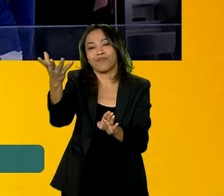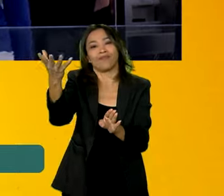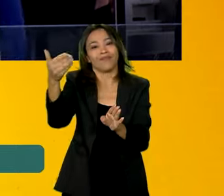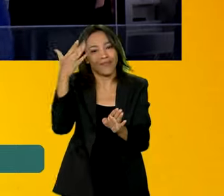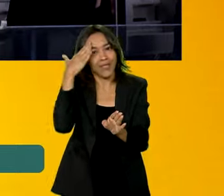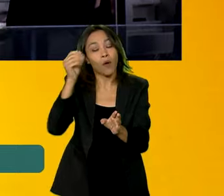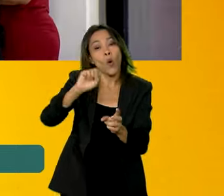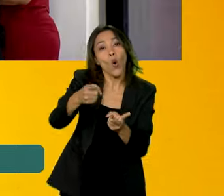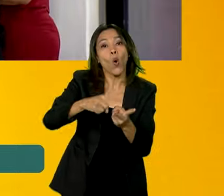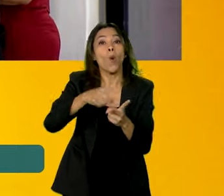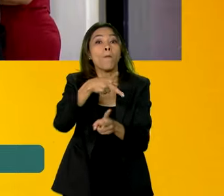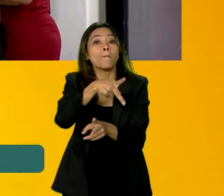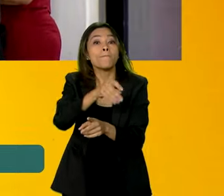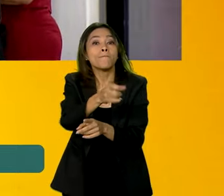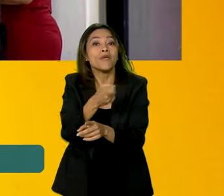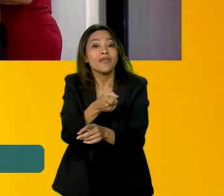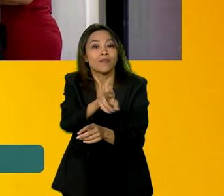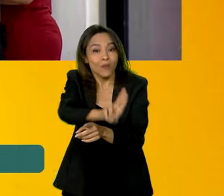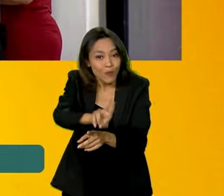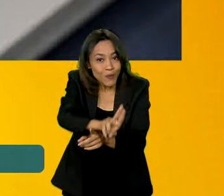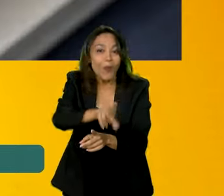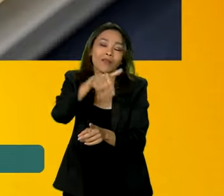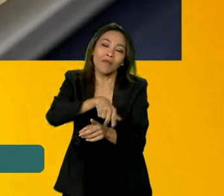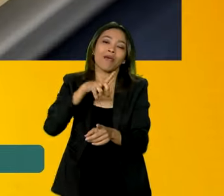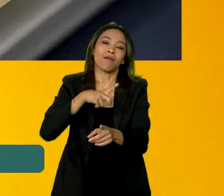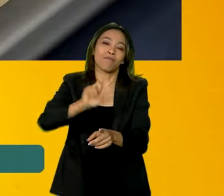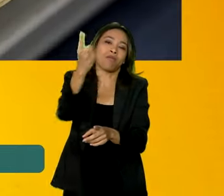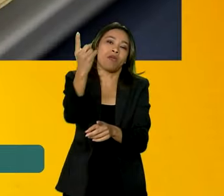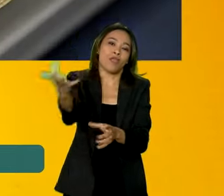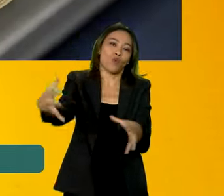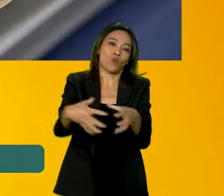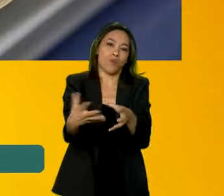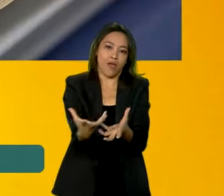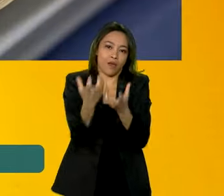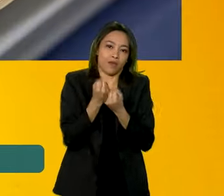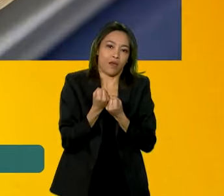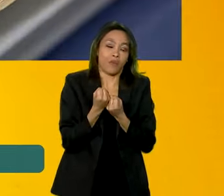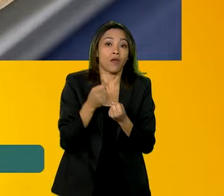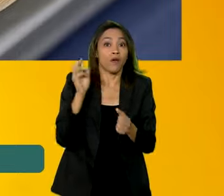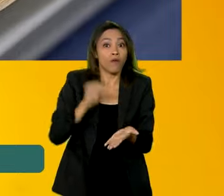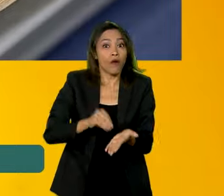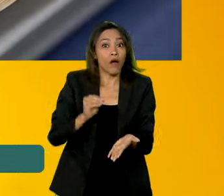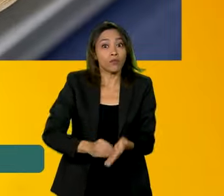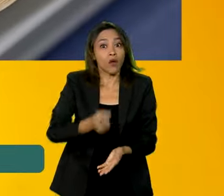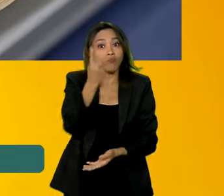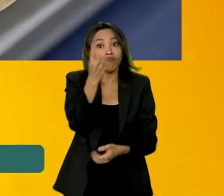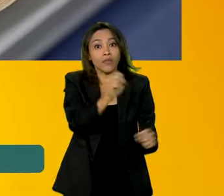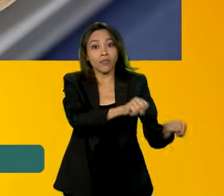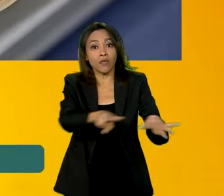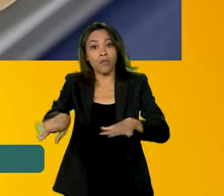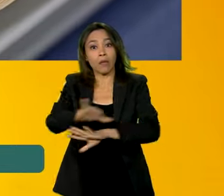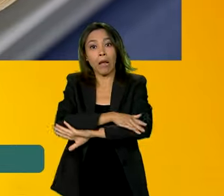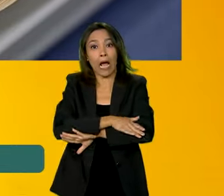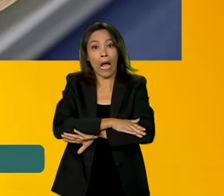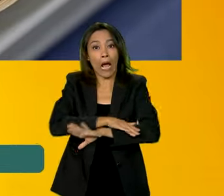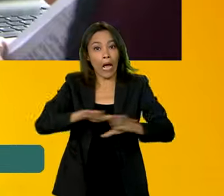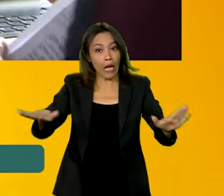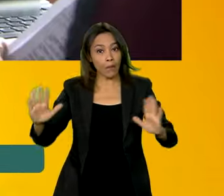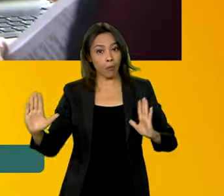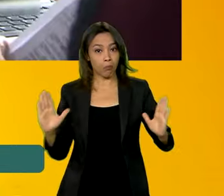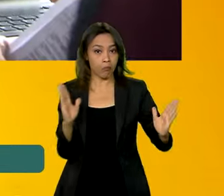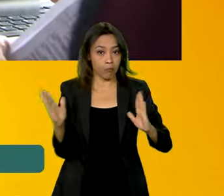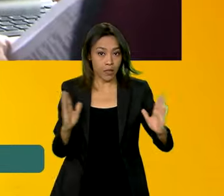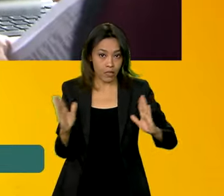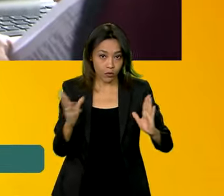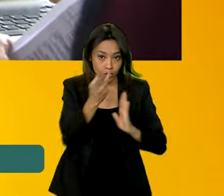via PIX. A gente lembra que falta pouco mais de uma semana para se encerrar o prazo de declarar o imposto de renda.